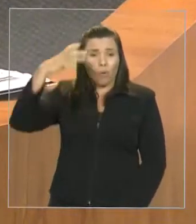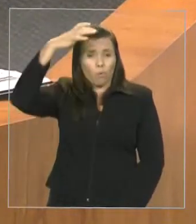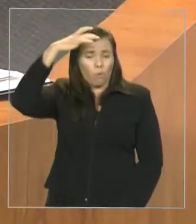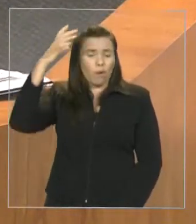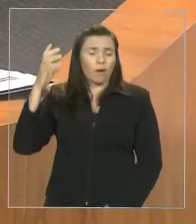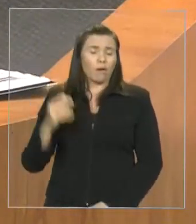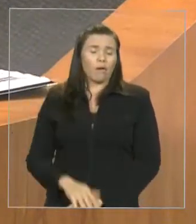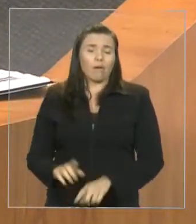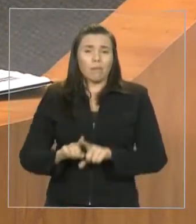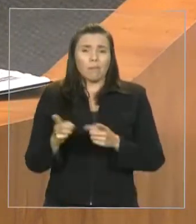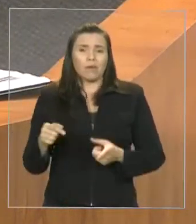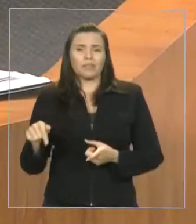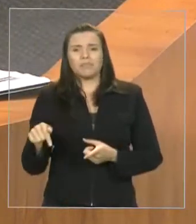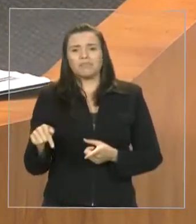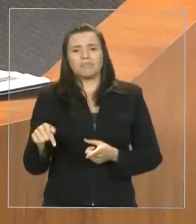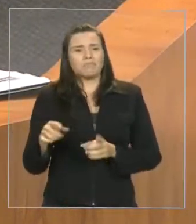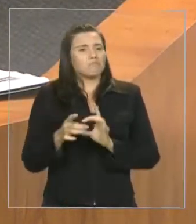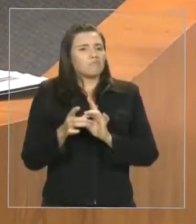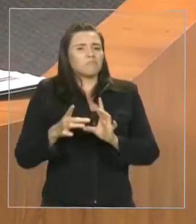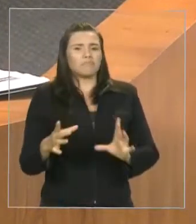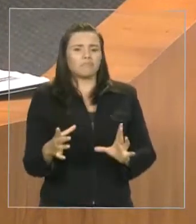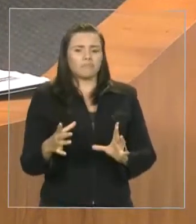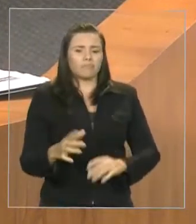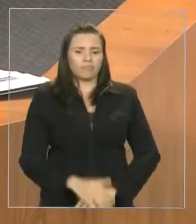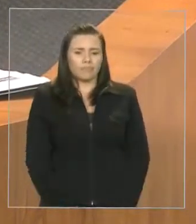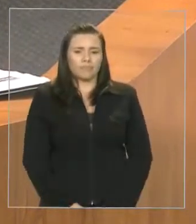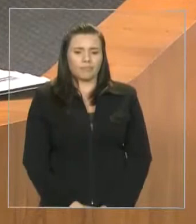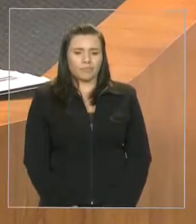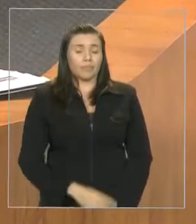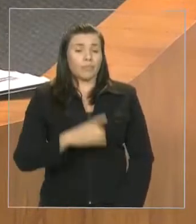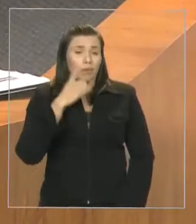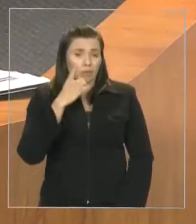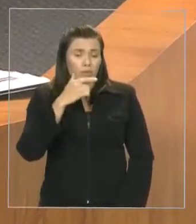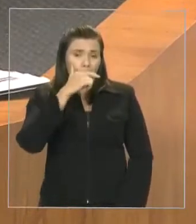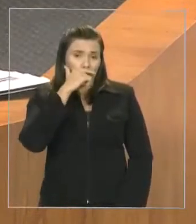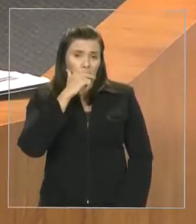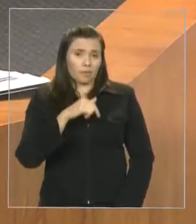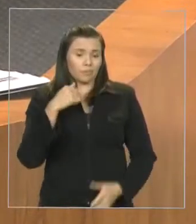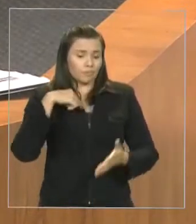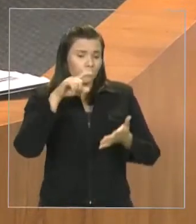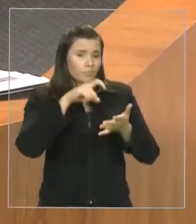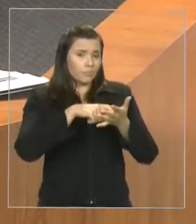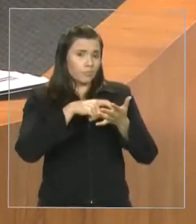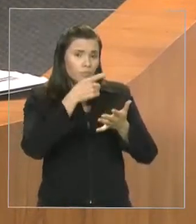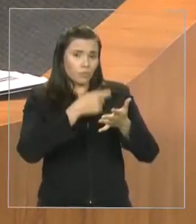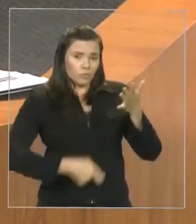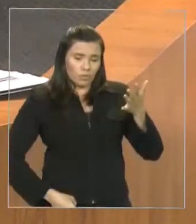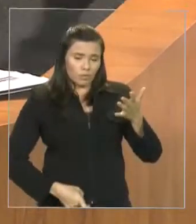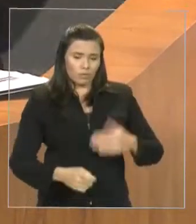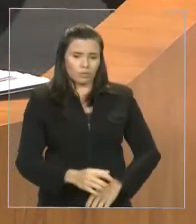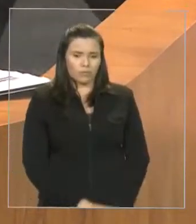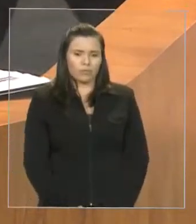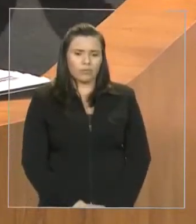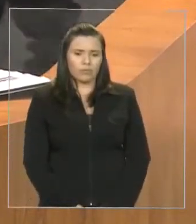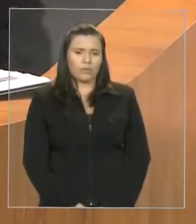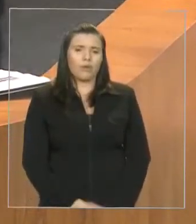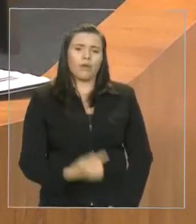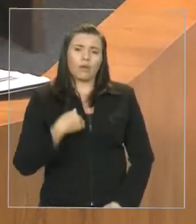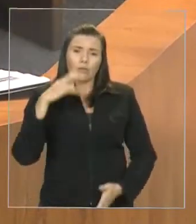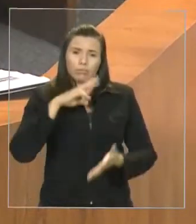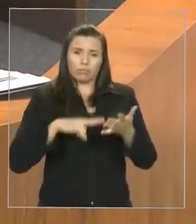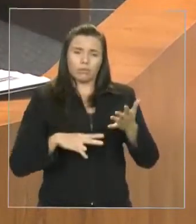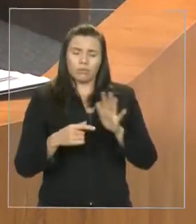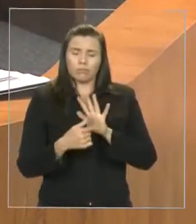memória. Esse texto que acabei de ler, ele vem à tona quando